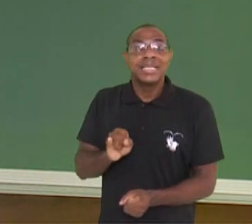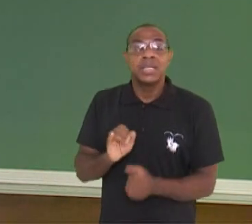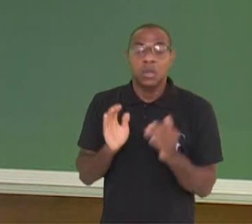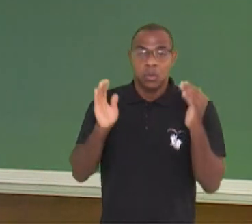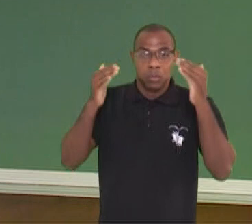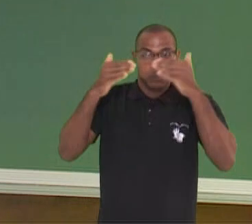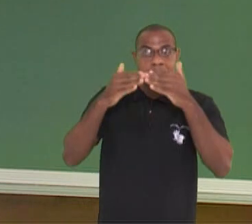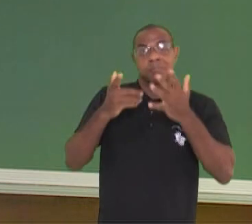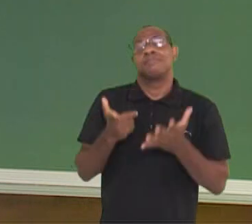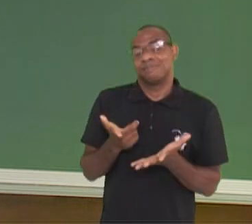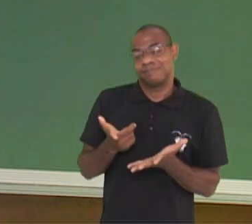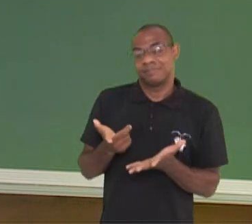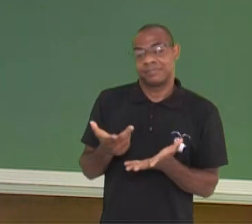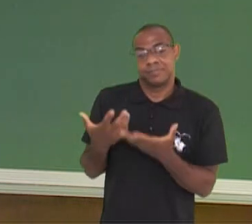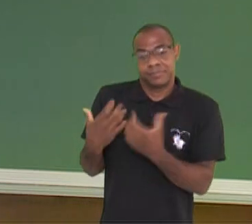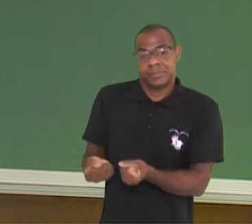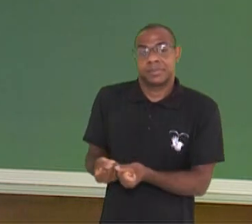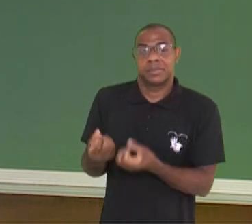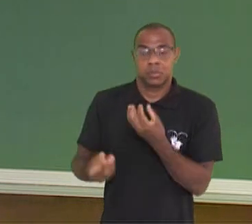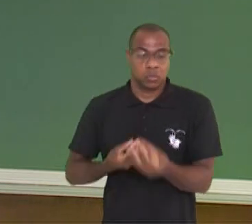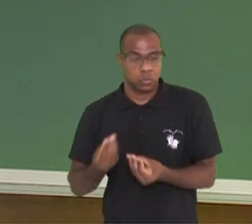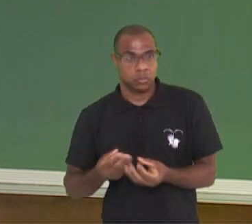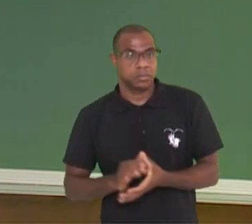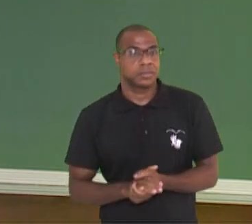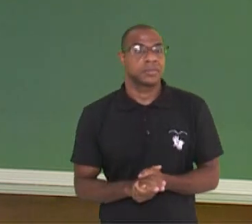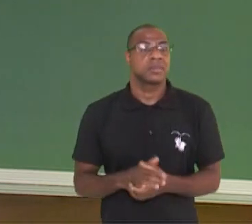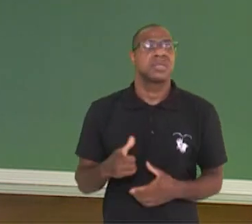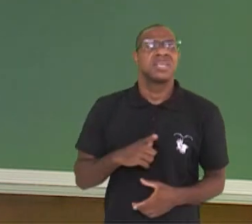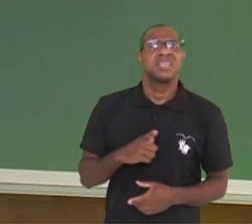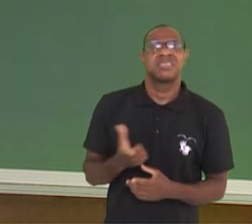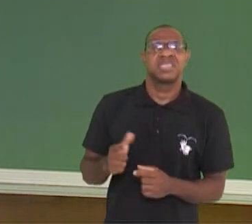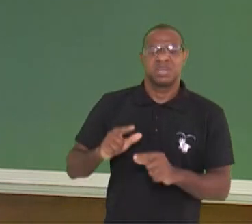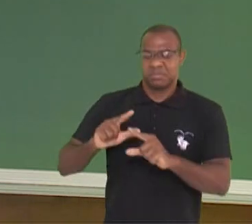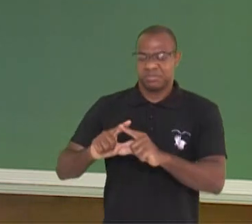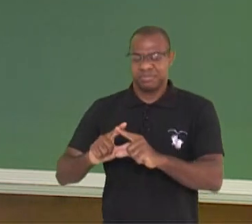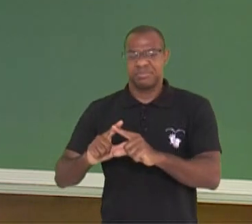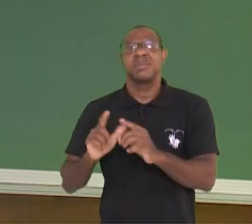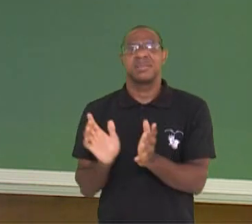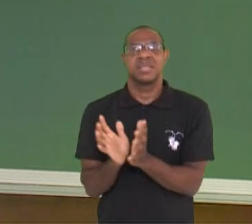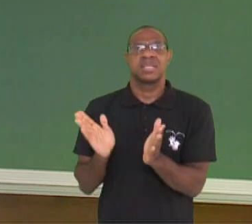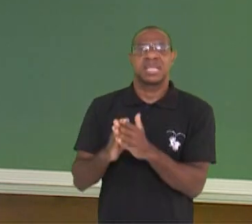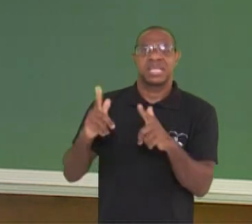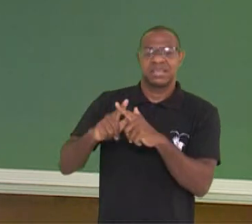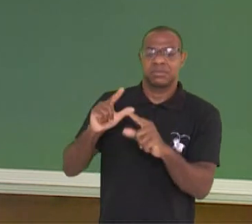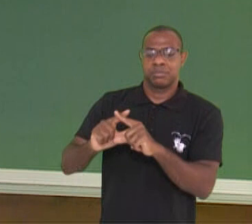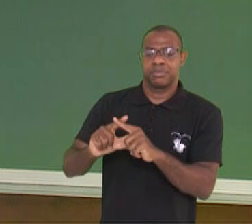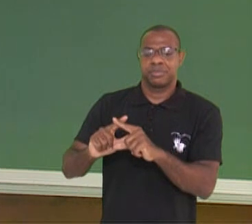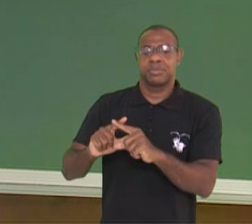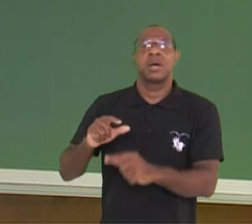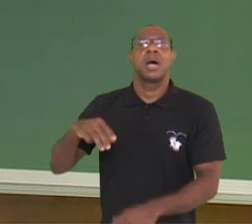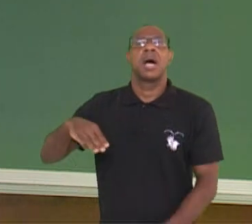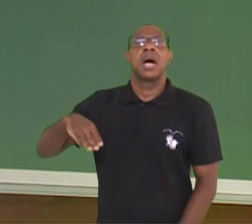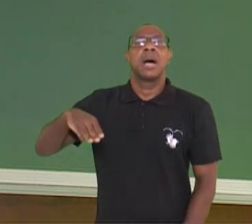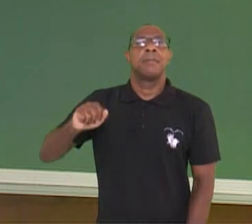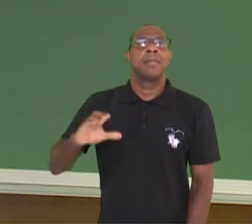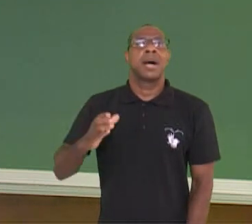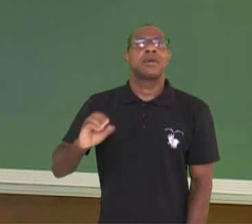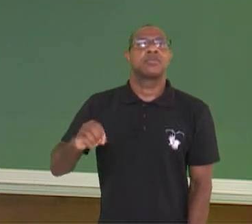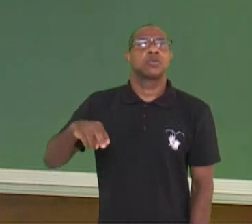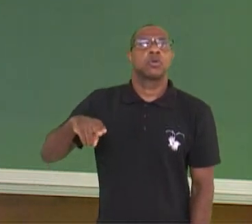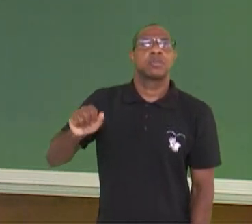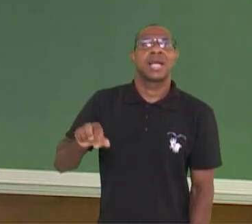membros do governo tinham alto envolvimento aí com membros da maçonaria, com organizações da maçonaria. Não autorizou a ordem do